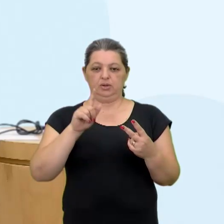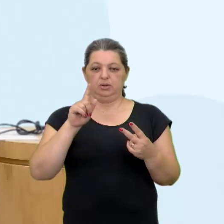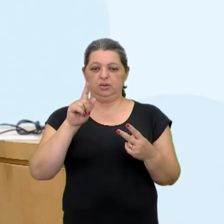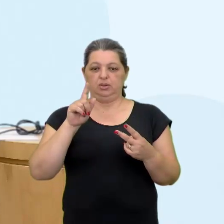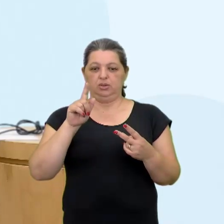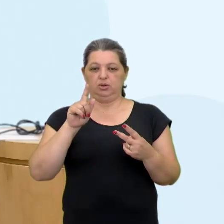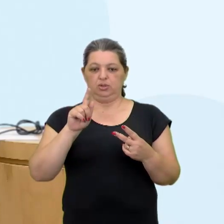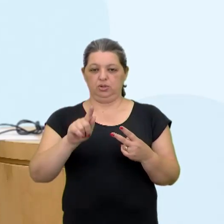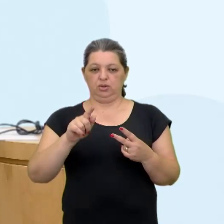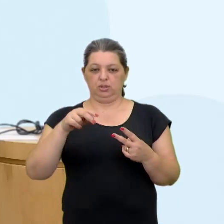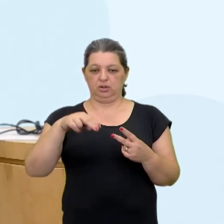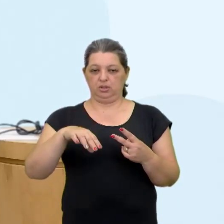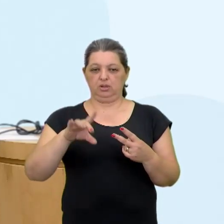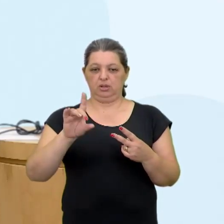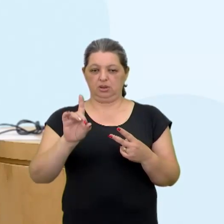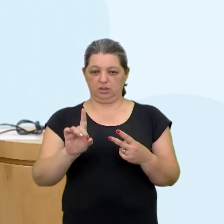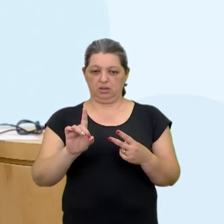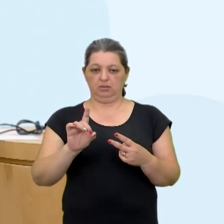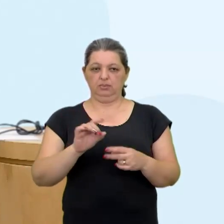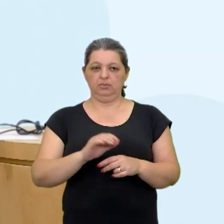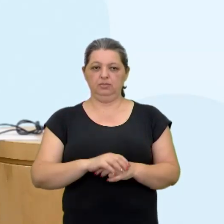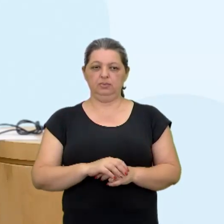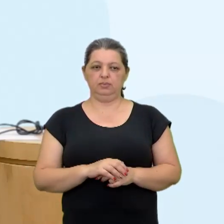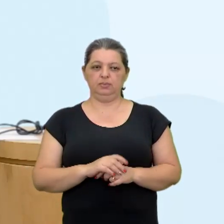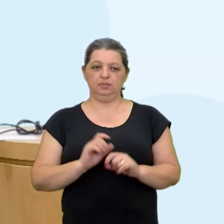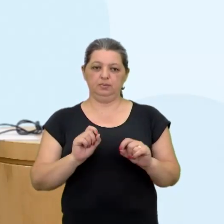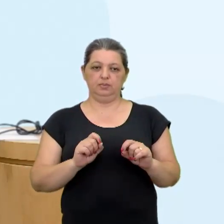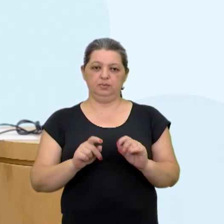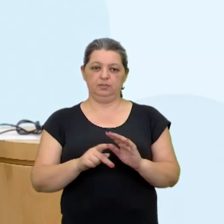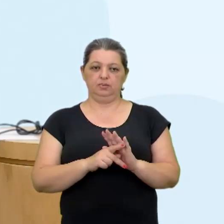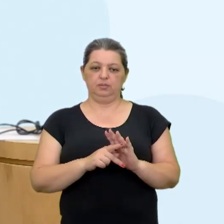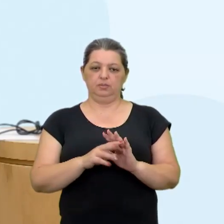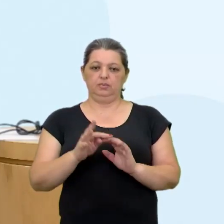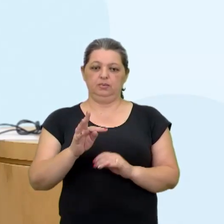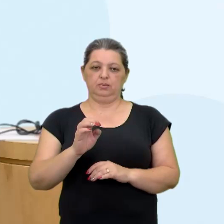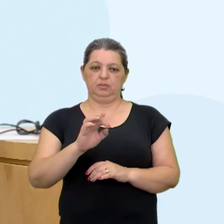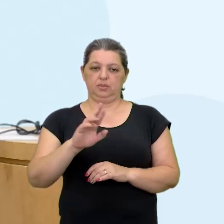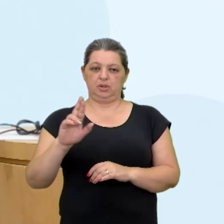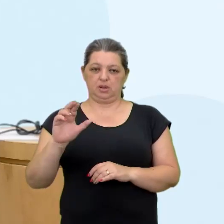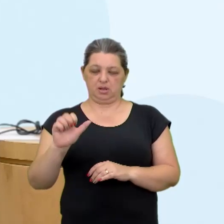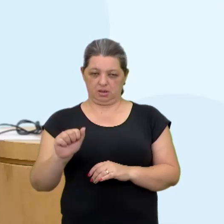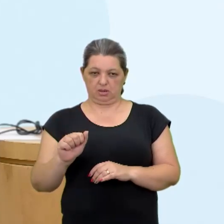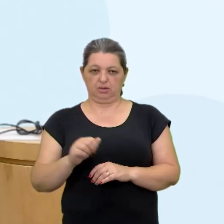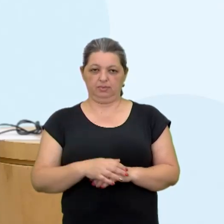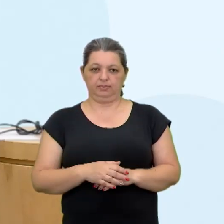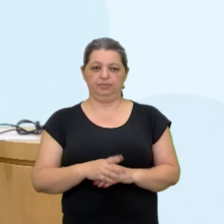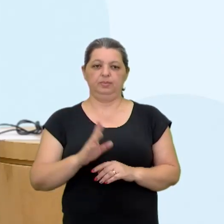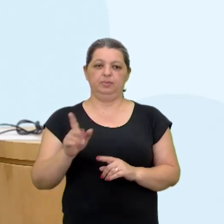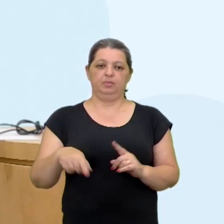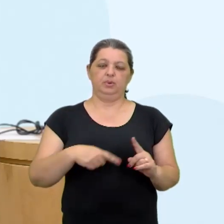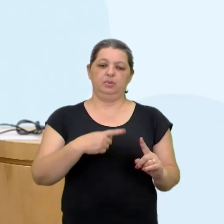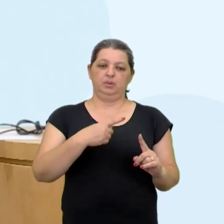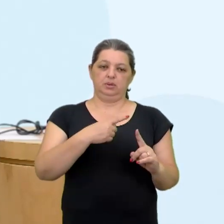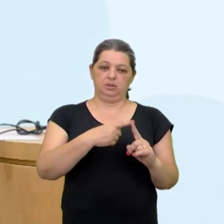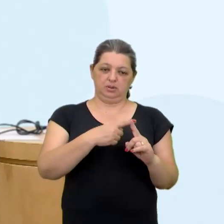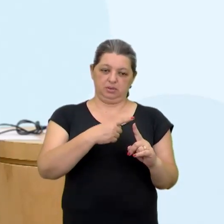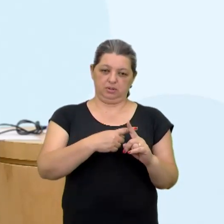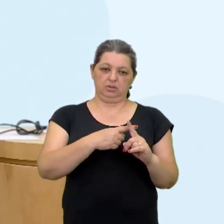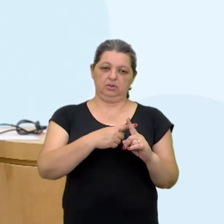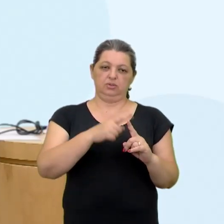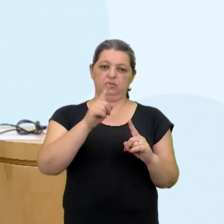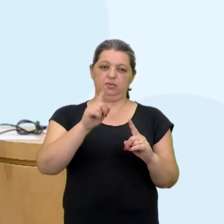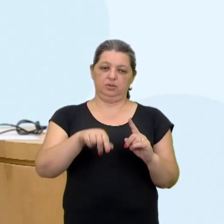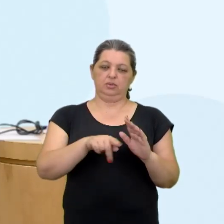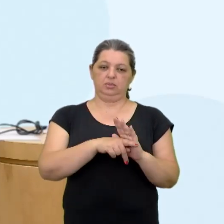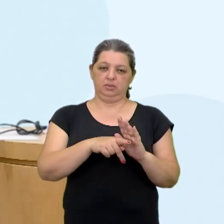GND. O que é GND? Ground. Ground é o quê? Terra. É justamente o polo negativo e o aterramento, porque tudo